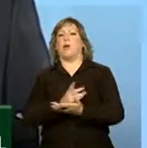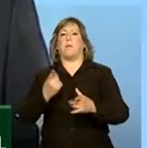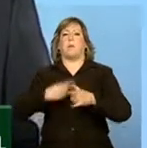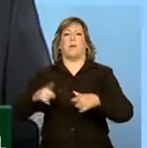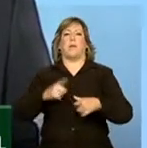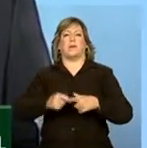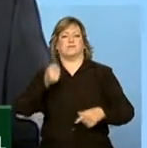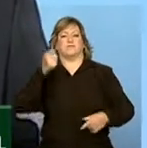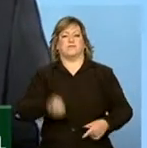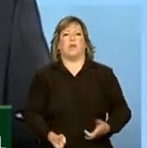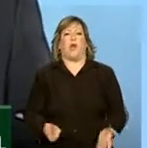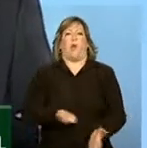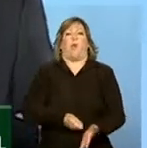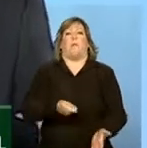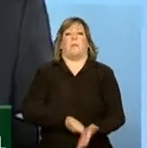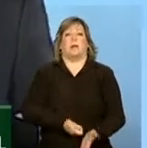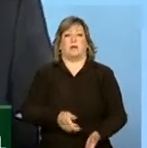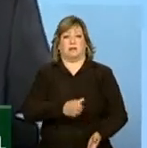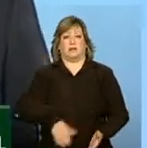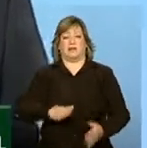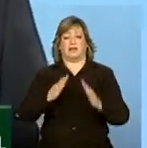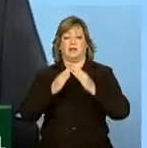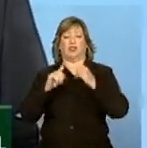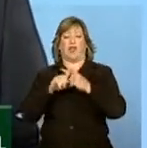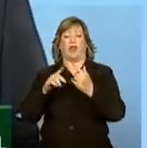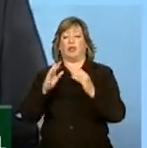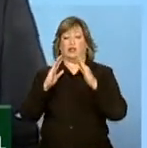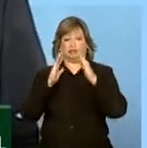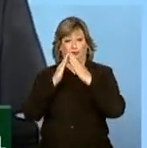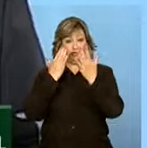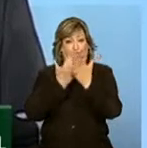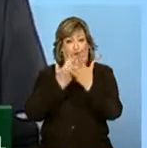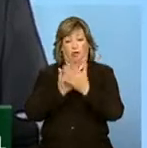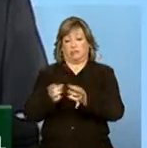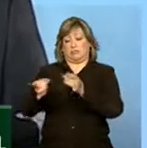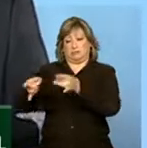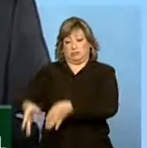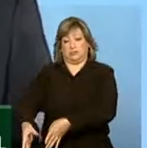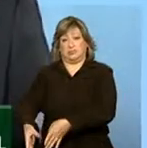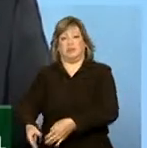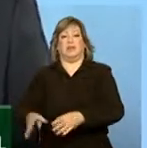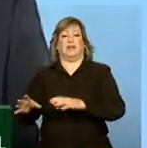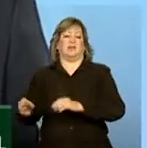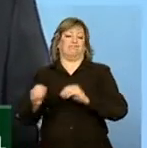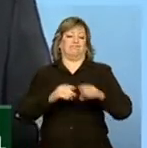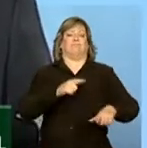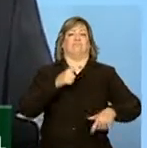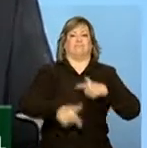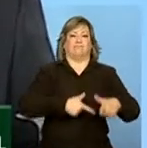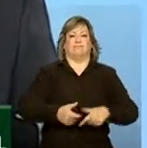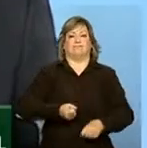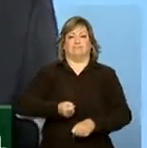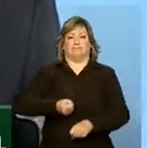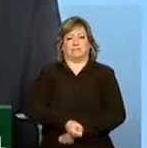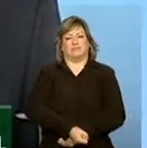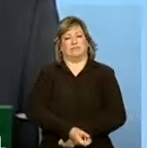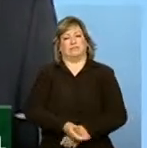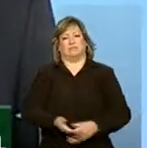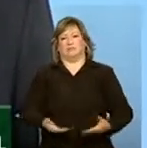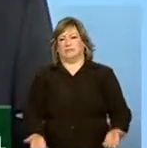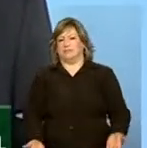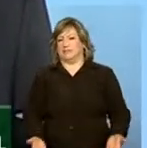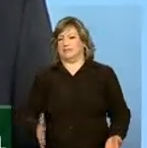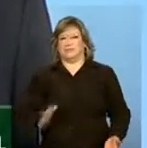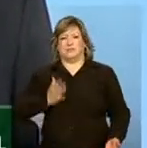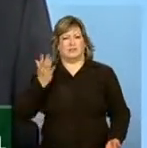circunstâncias que o levem a sair da escola, que o levem a fazer ofícios